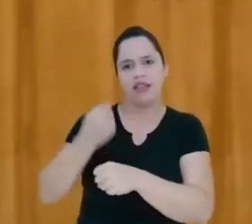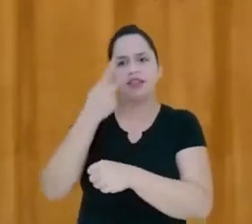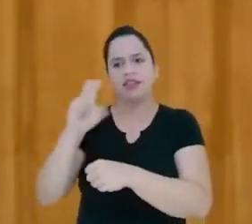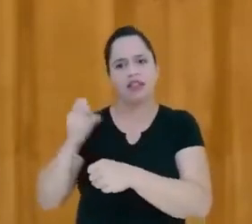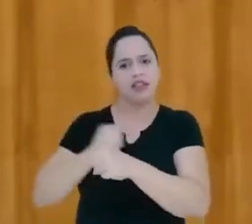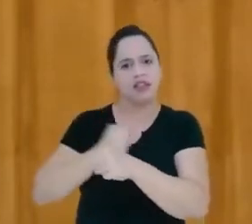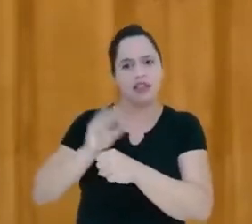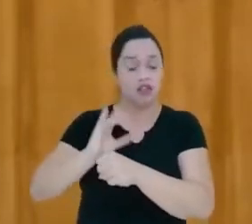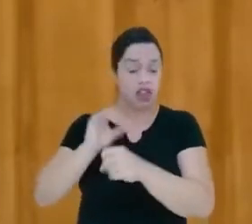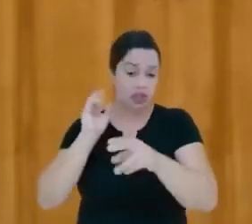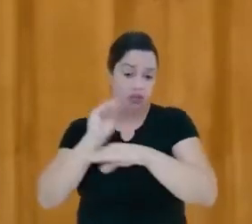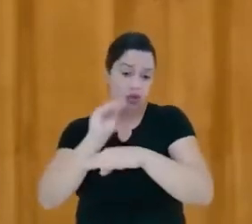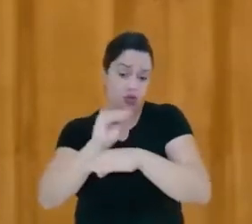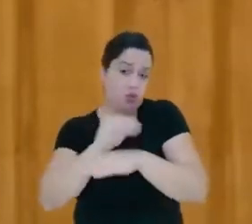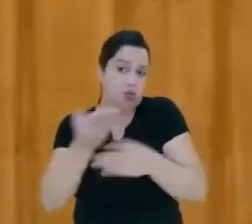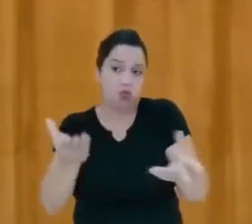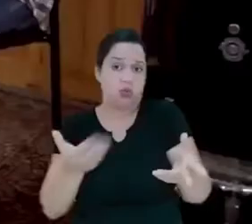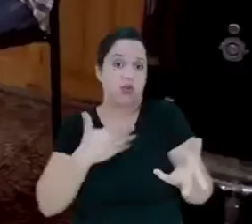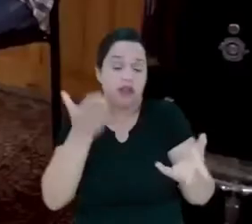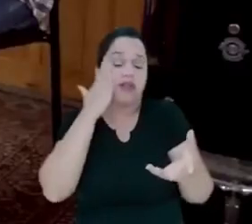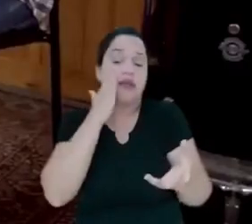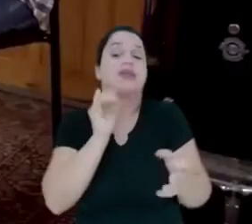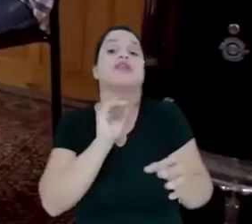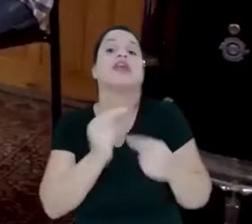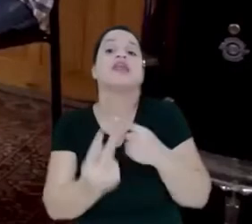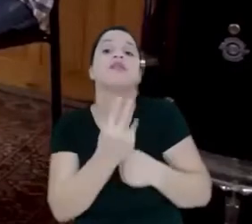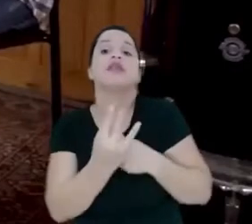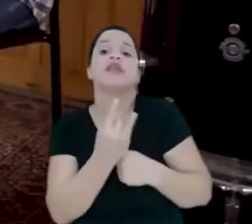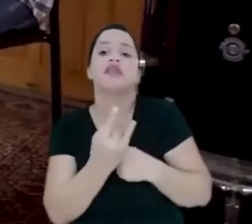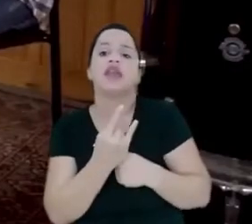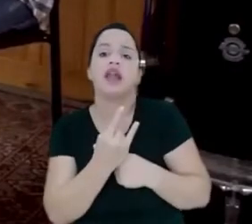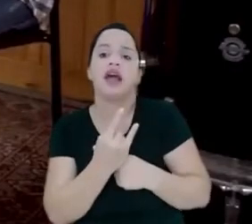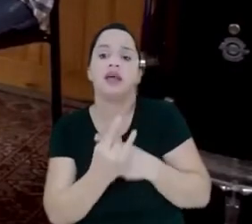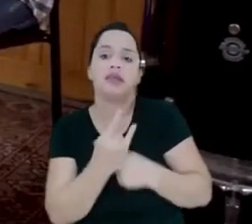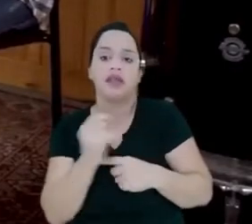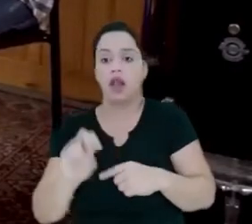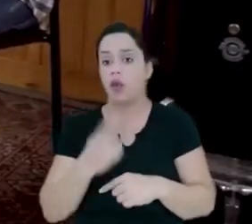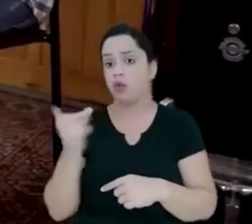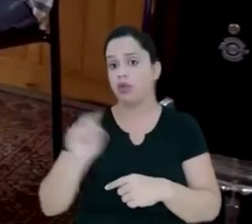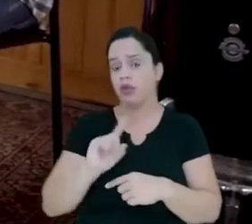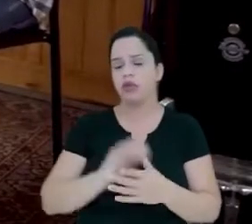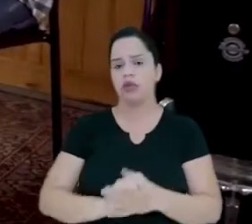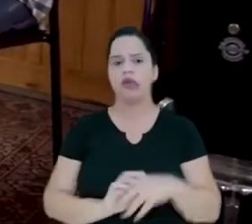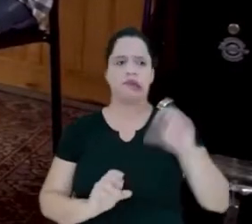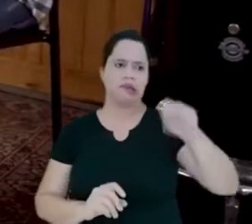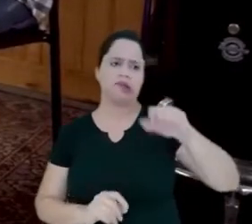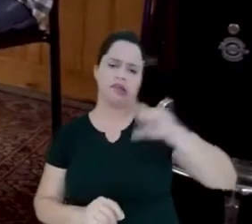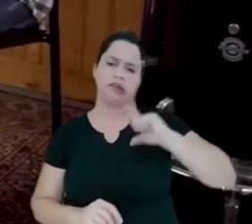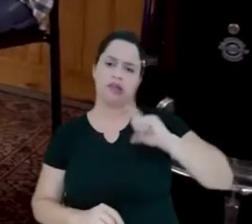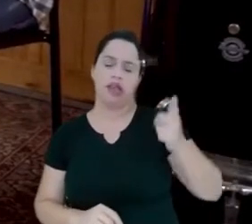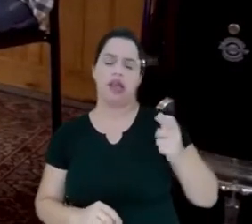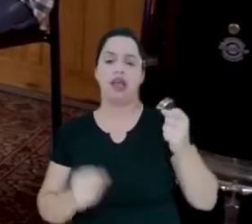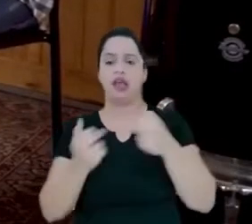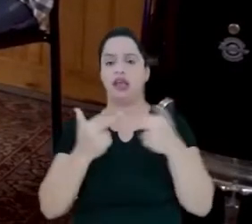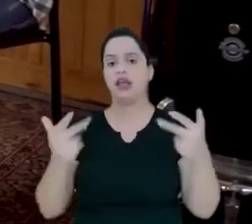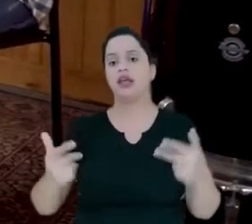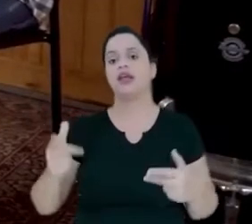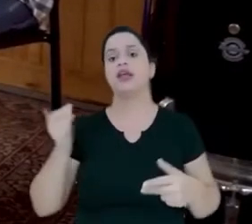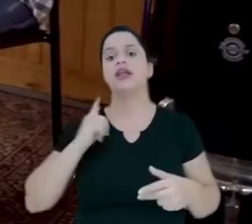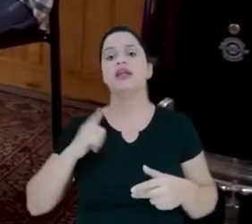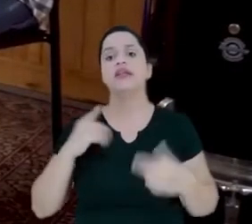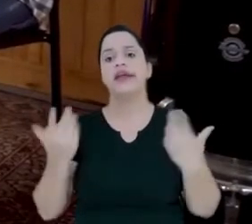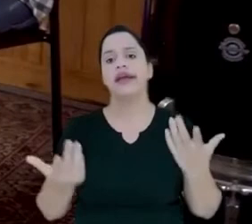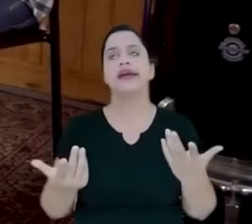e eu sustento ele, eu quero saber se ele tá me traindo ou não. Caramba! 15 anos de amante sustentando? Tem uma situação